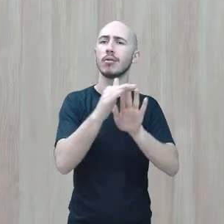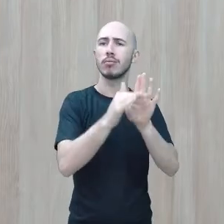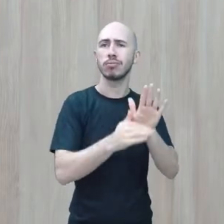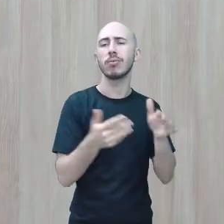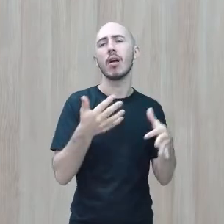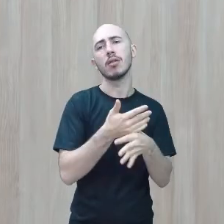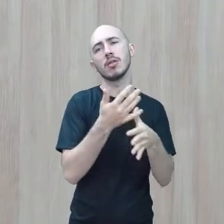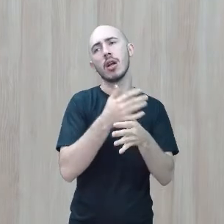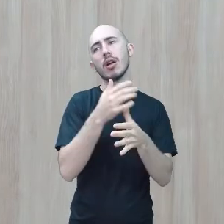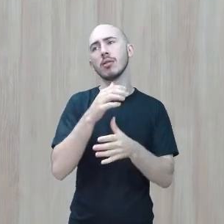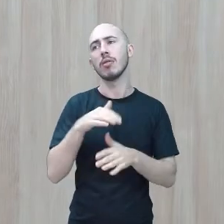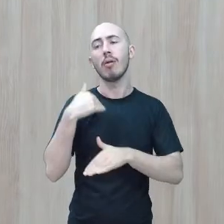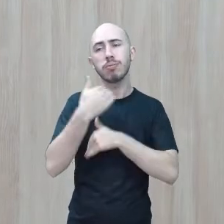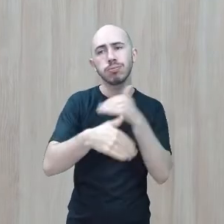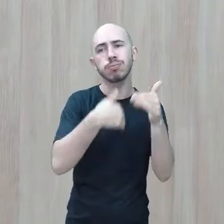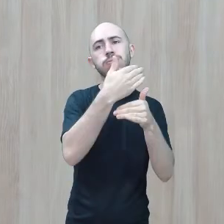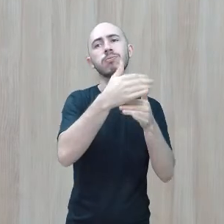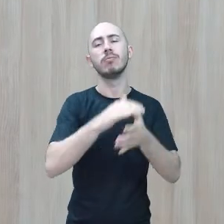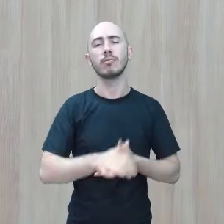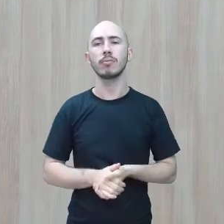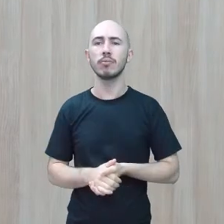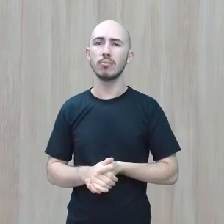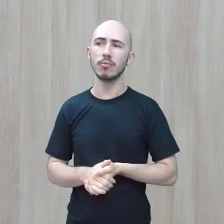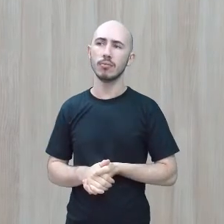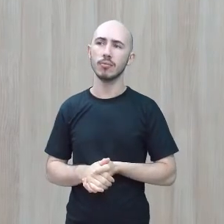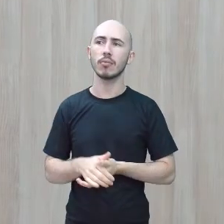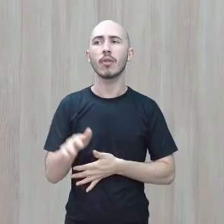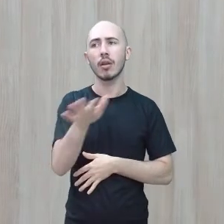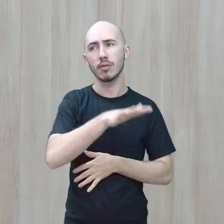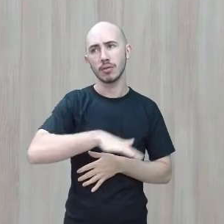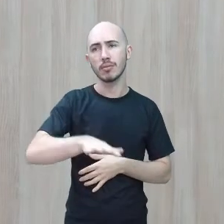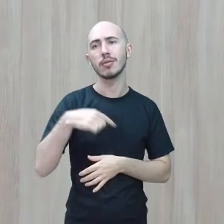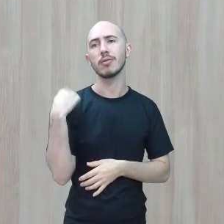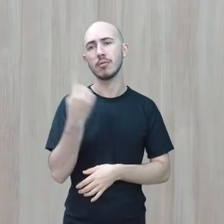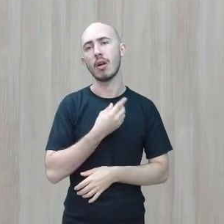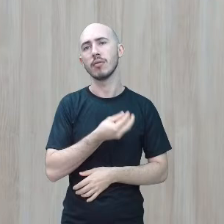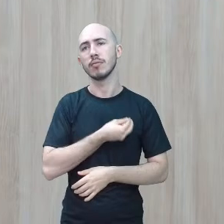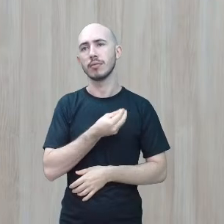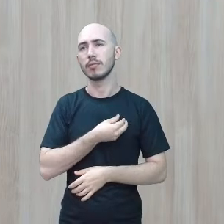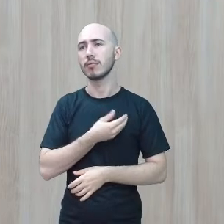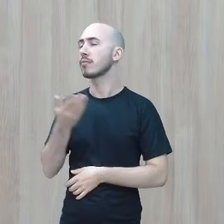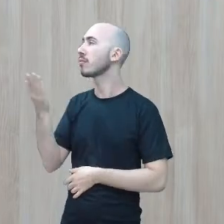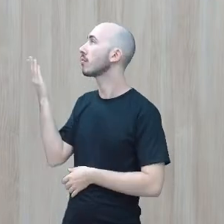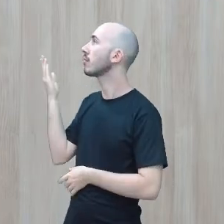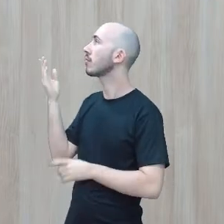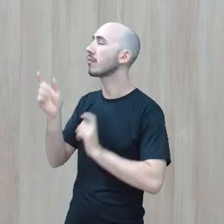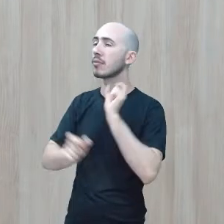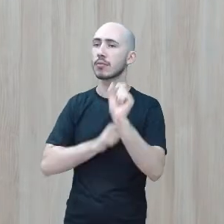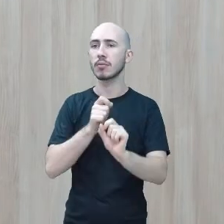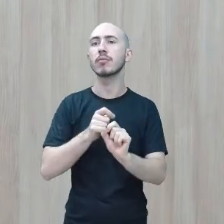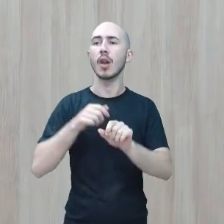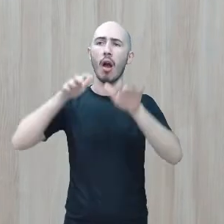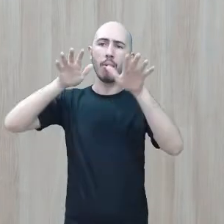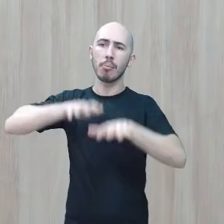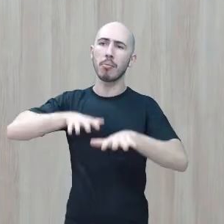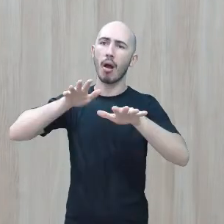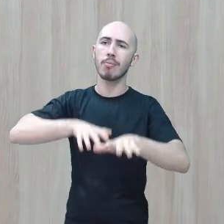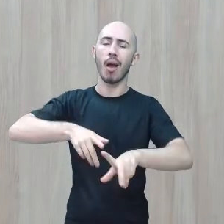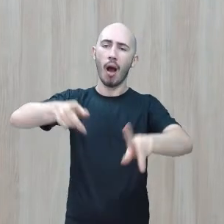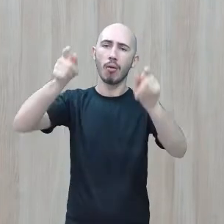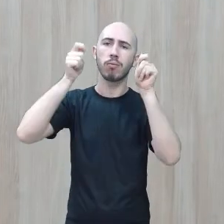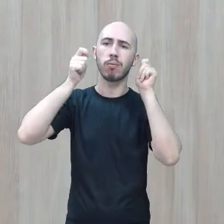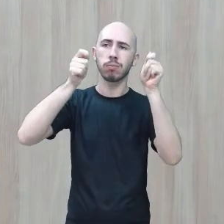na questão do desenvolvimento urbano, né, desse espaço urbano que a gente vive. Outro movimento também, né, esse